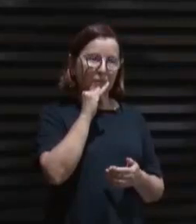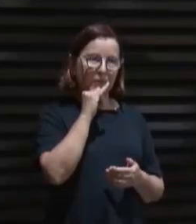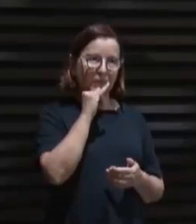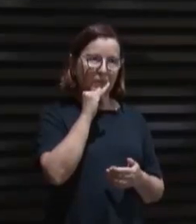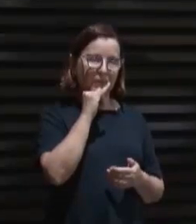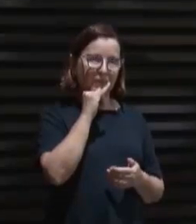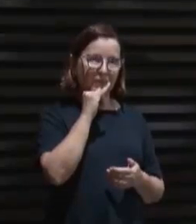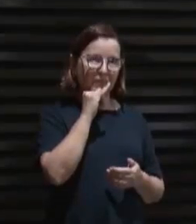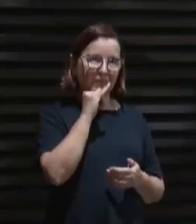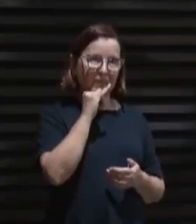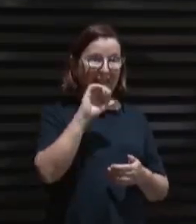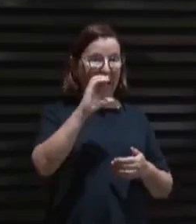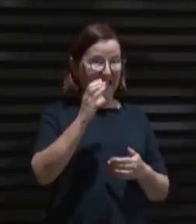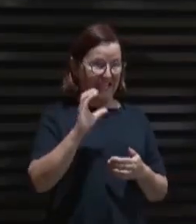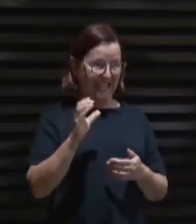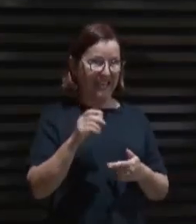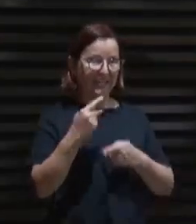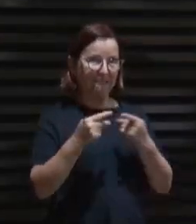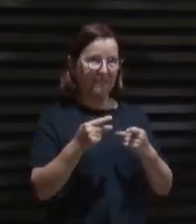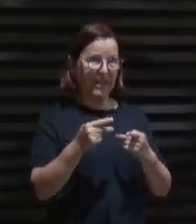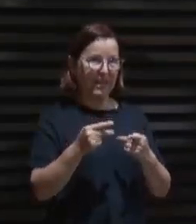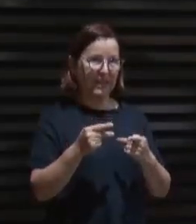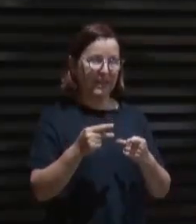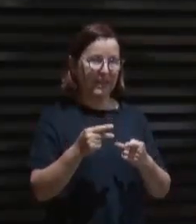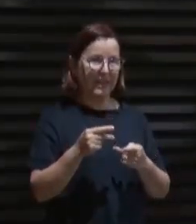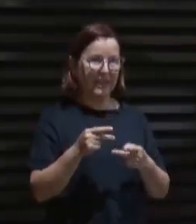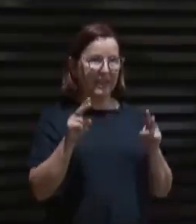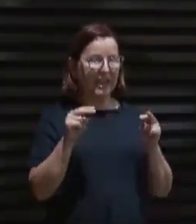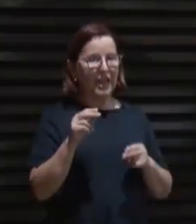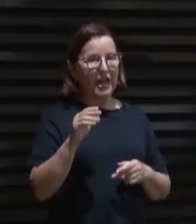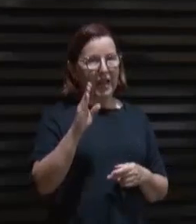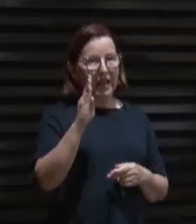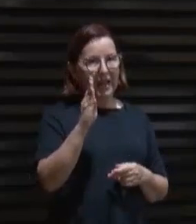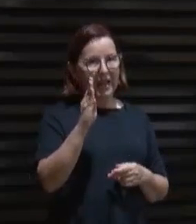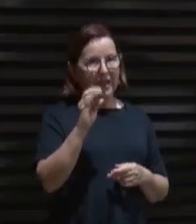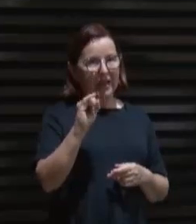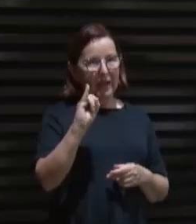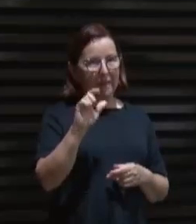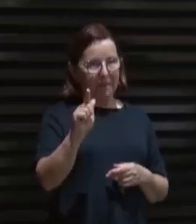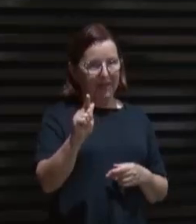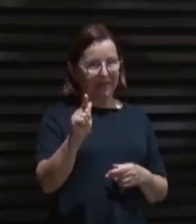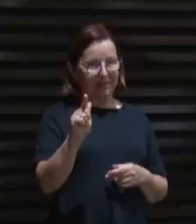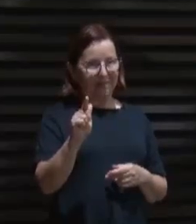ciência, ciência. Porque para ser ciência, tem que haver